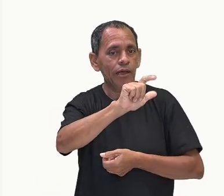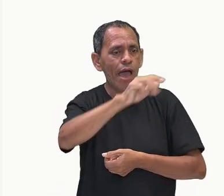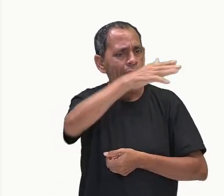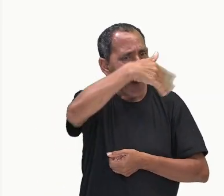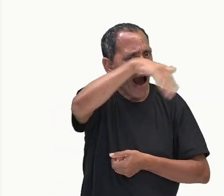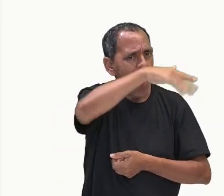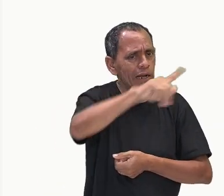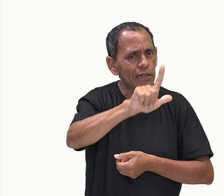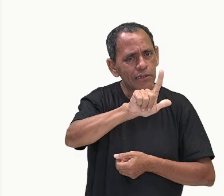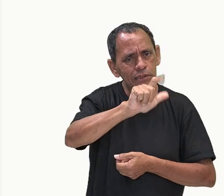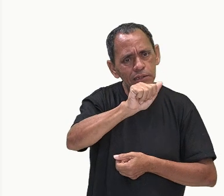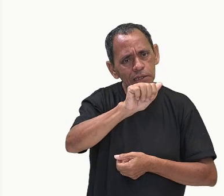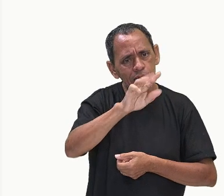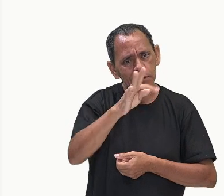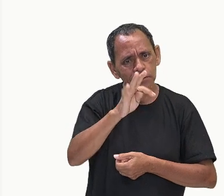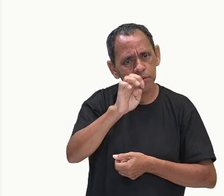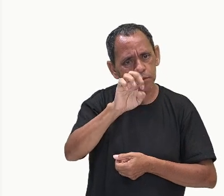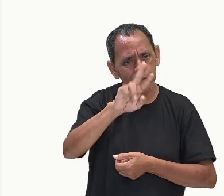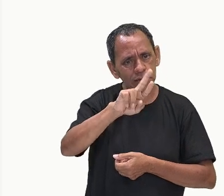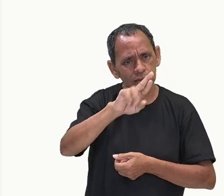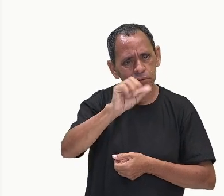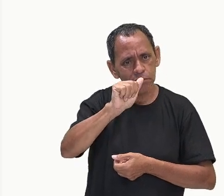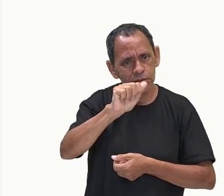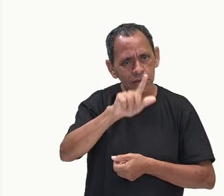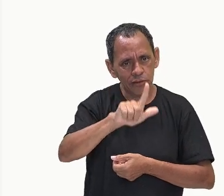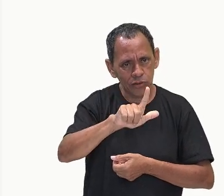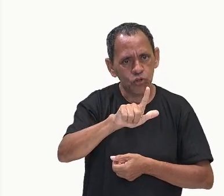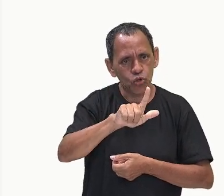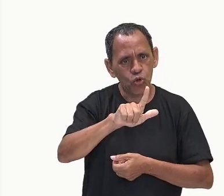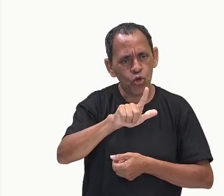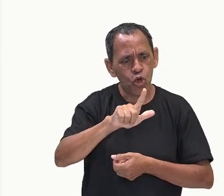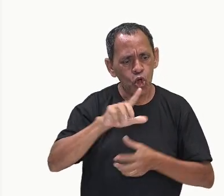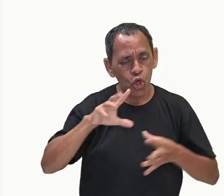nós temos, como todo qualquer retângulo, né?